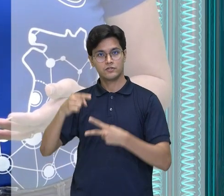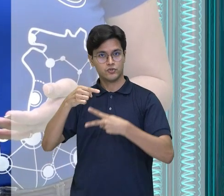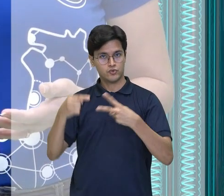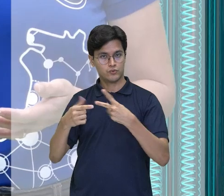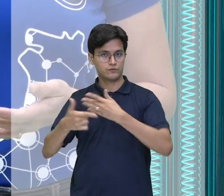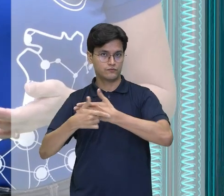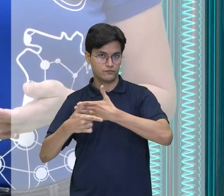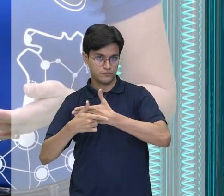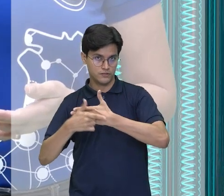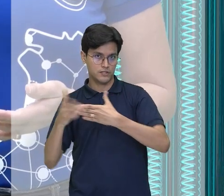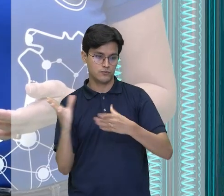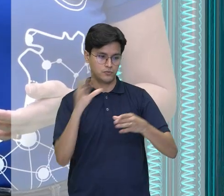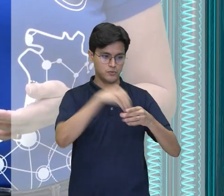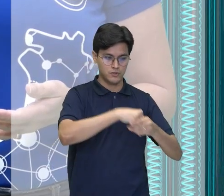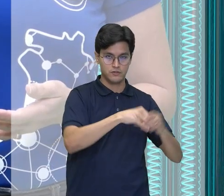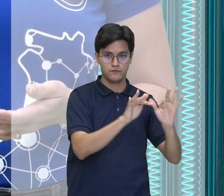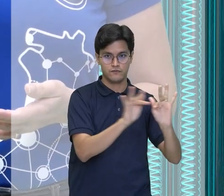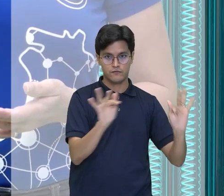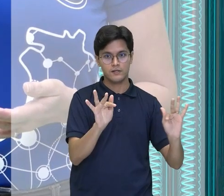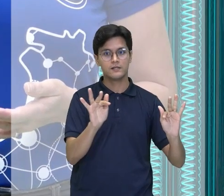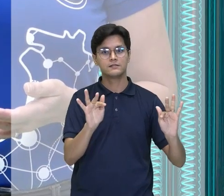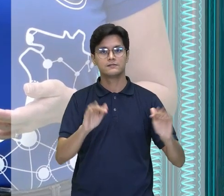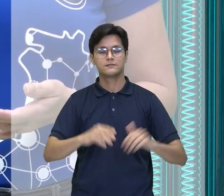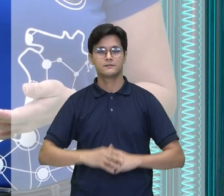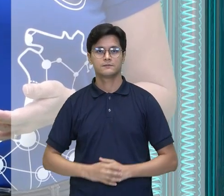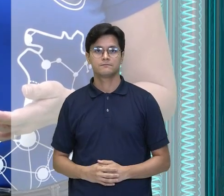indireto. E eles são